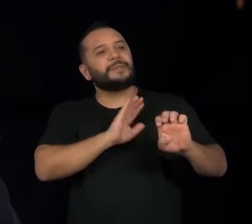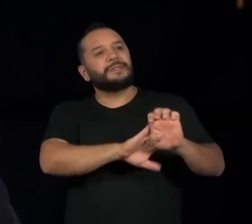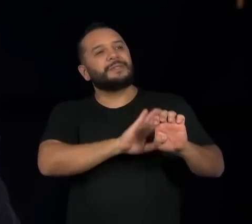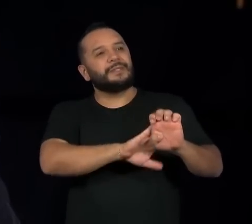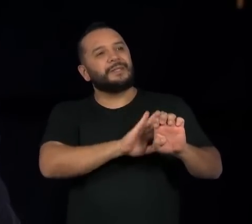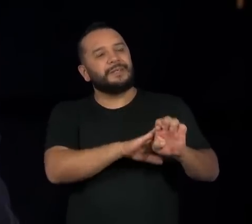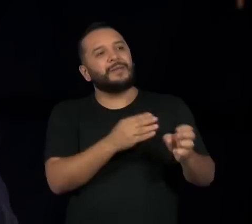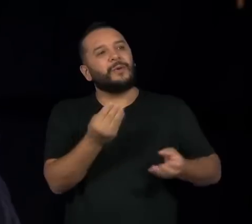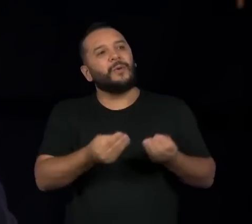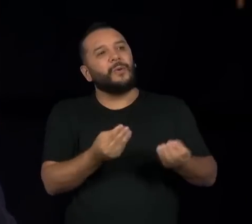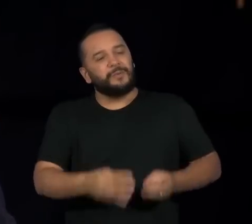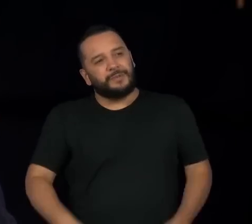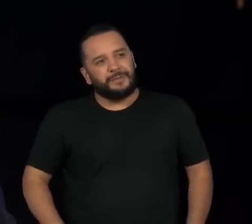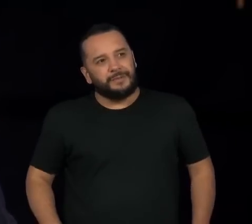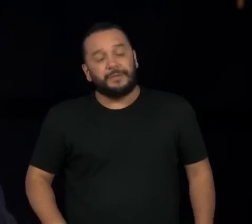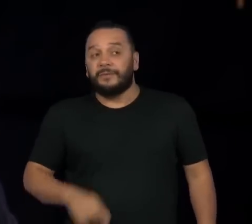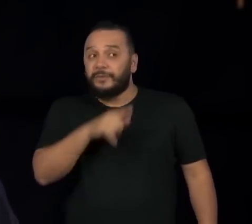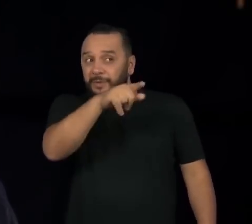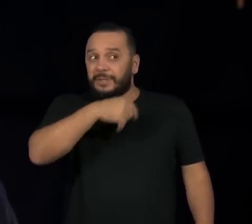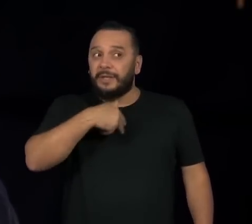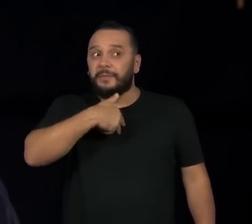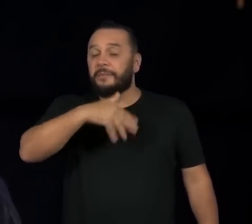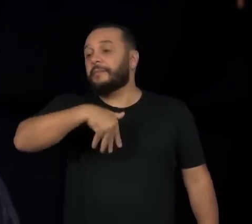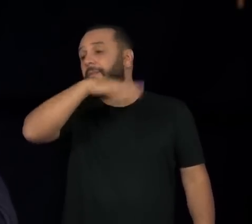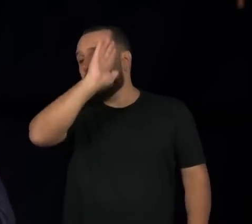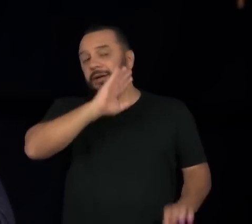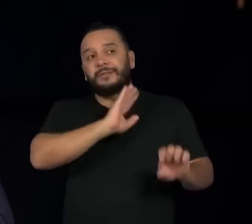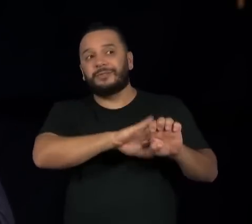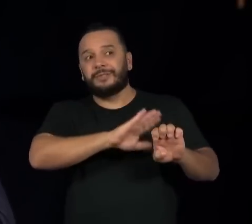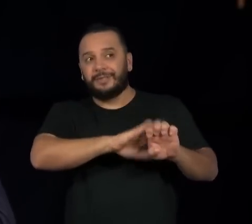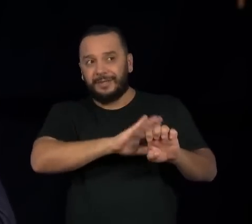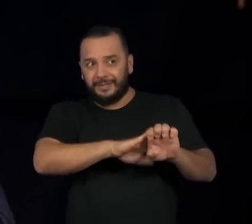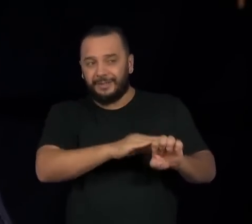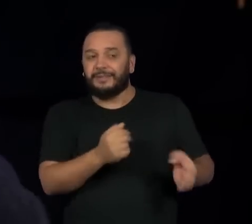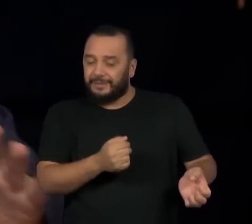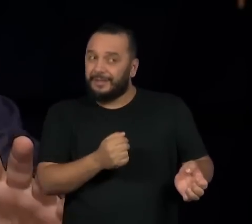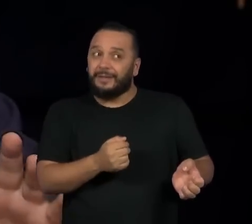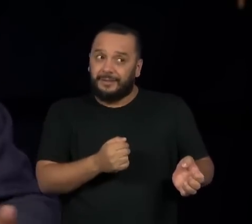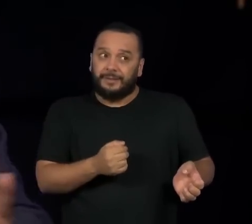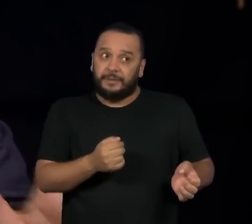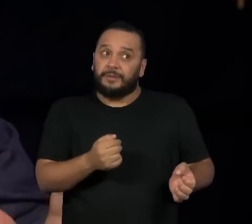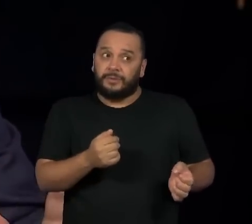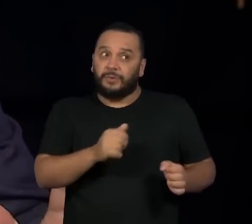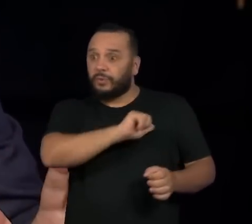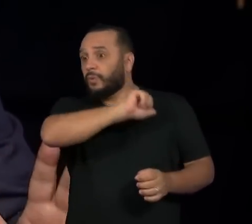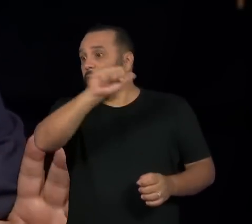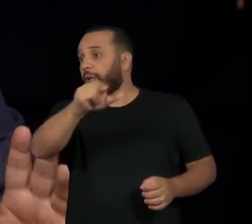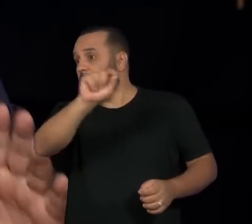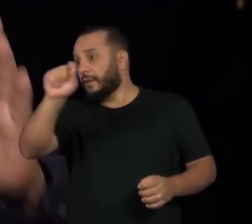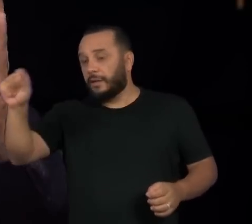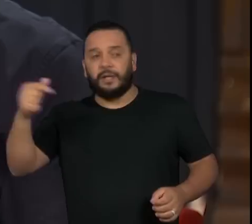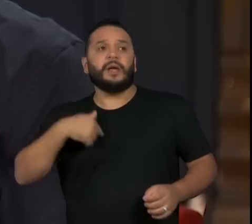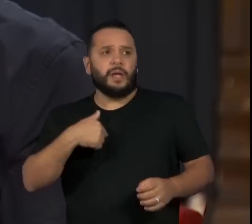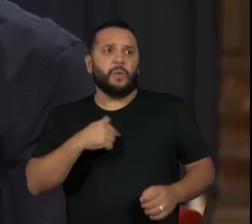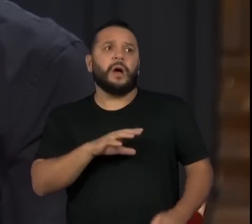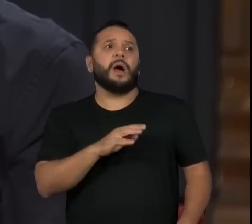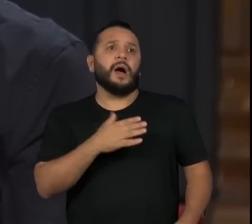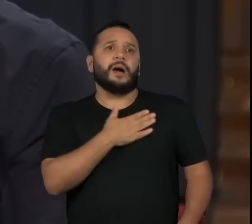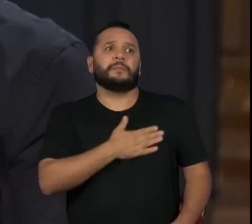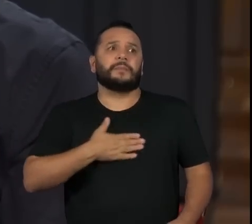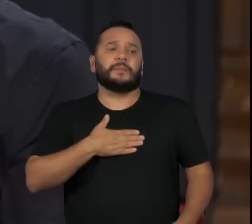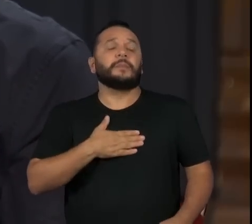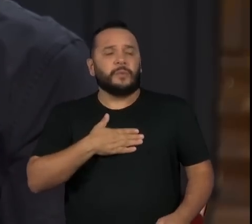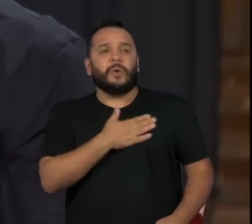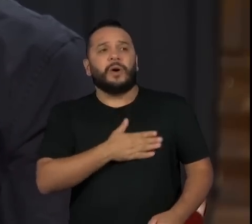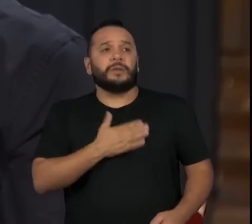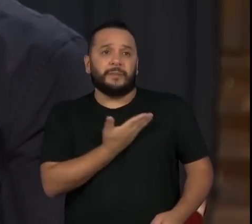acho que você é uma das pessoas mais de esquerda entre as pessoas de esquerda que eu conheço. E olha que eu sou amigo do Chico Sá, que trabalha com você.